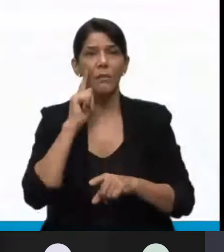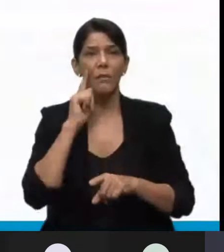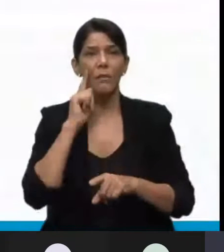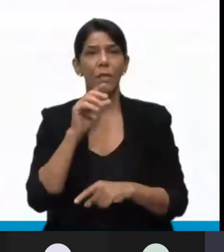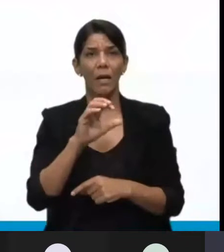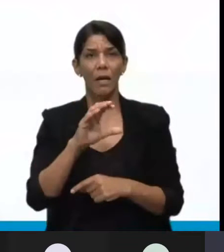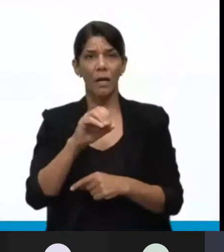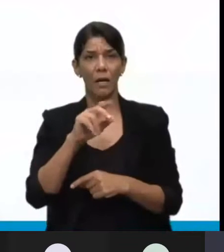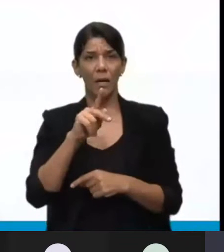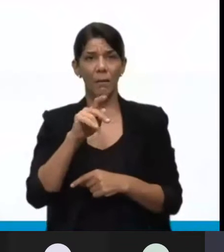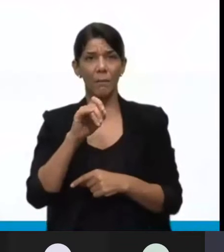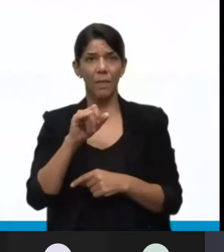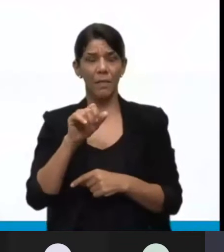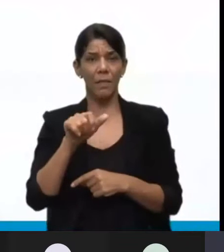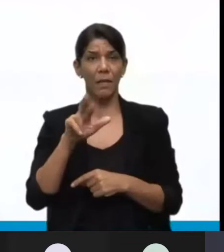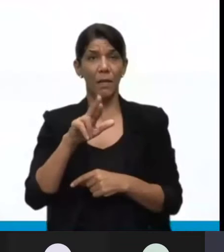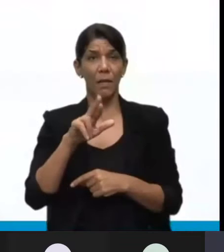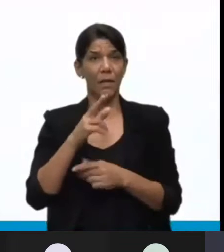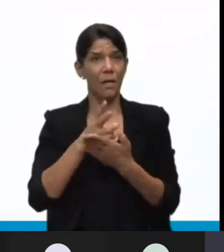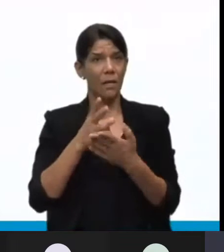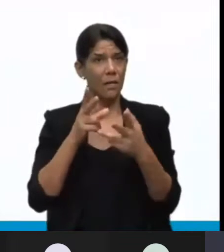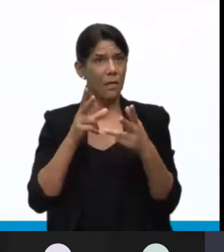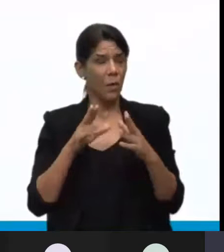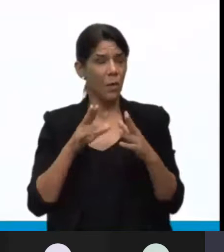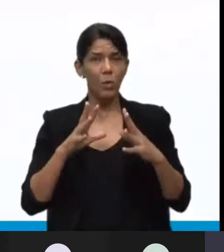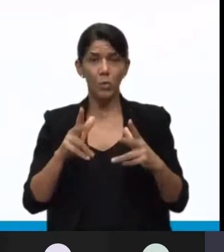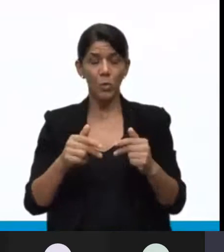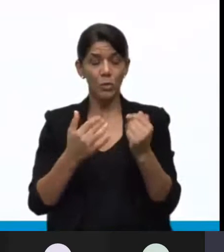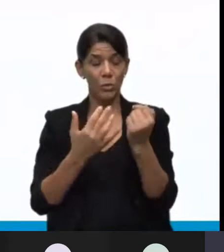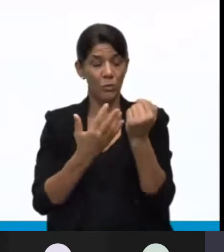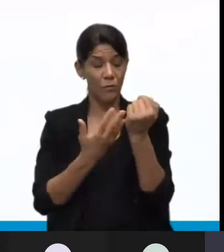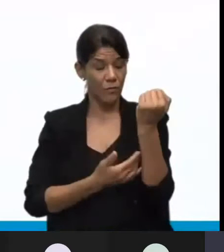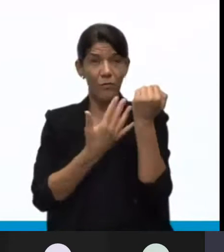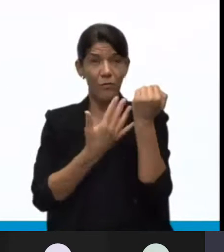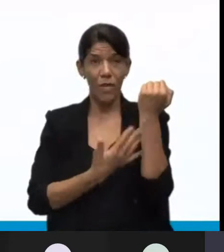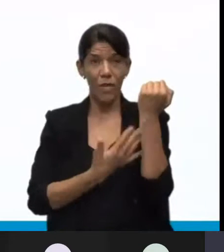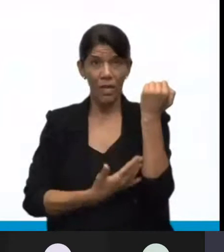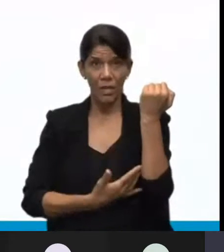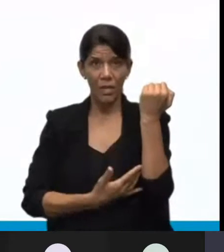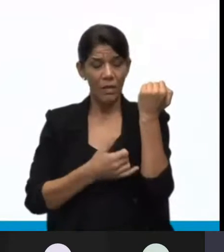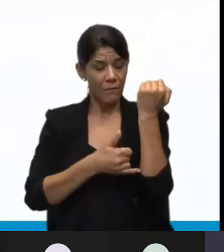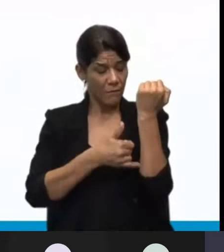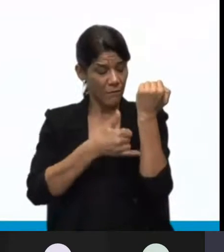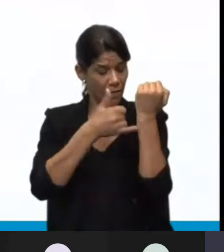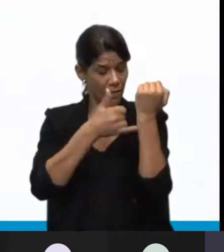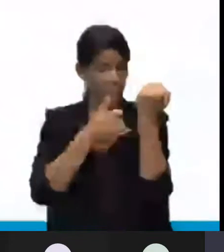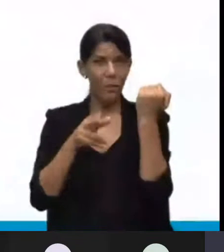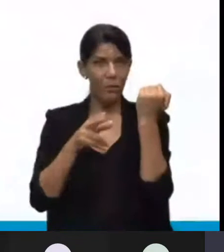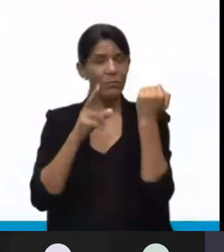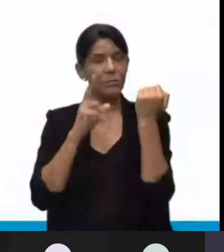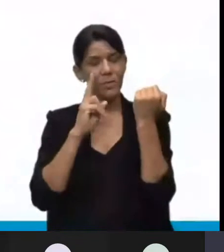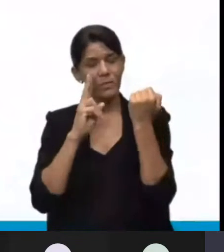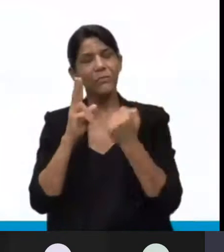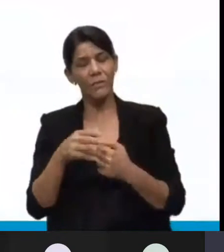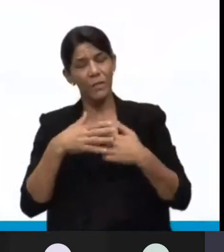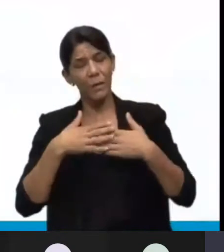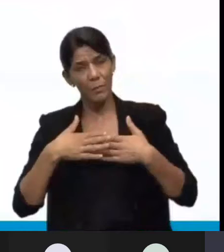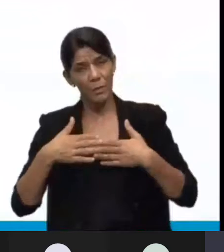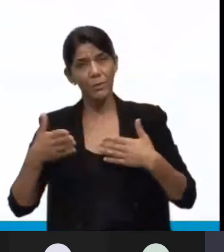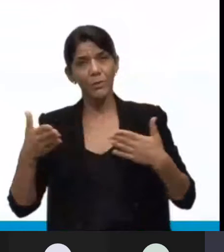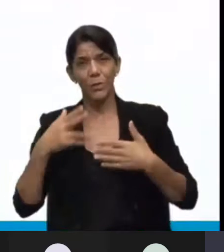os capilares. É a mesma constituição? Todo vaso sanguíneo tem a mesma constituição? É isso que a gente vai observar, então,